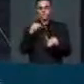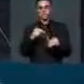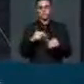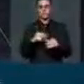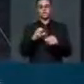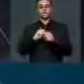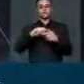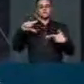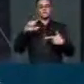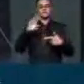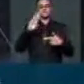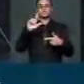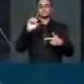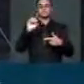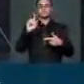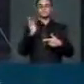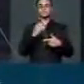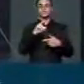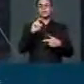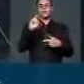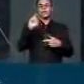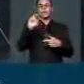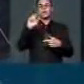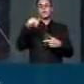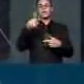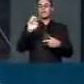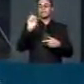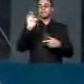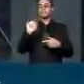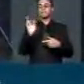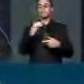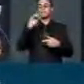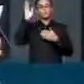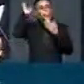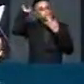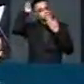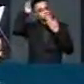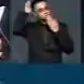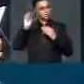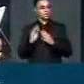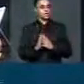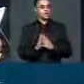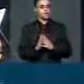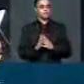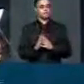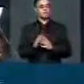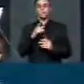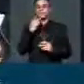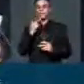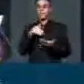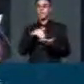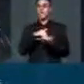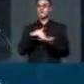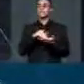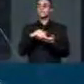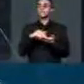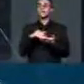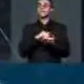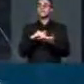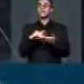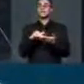blog Questão Indígena, que fala da real situação. A Secretaria-Geral da Presidência continua expurgo de pequenos produtores